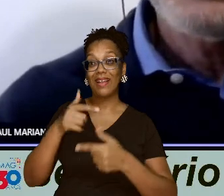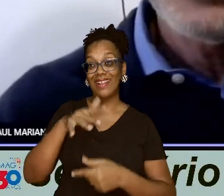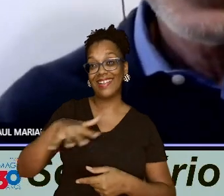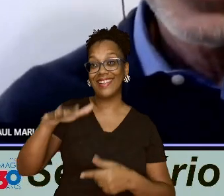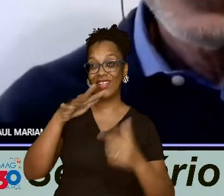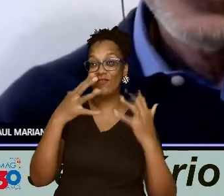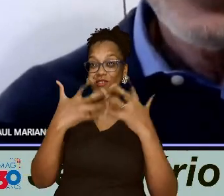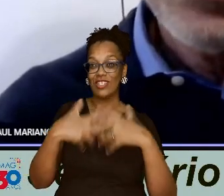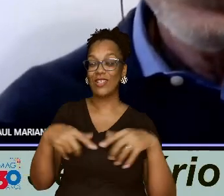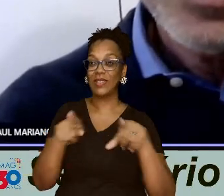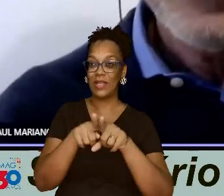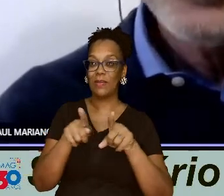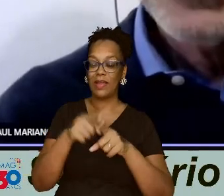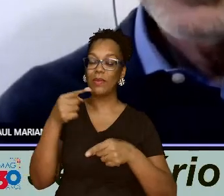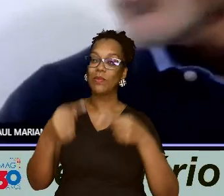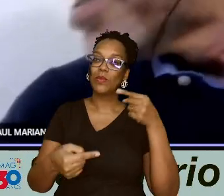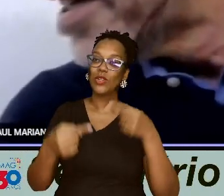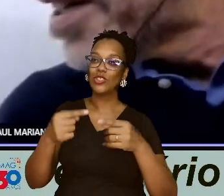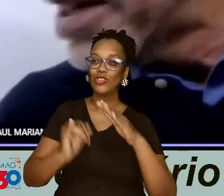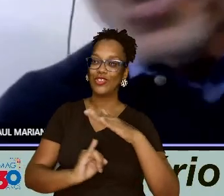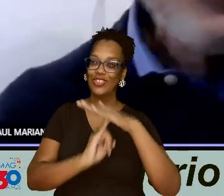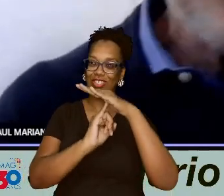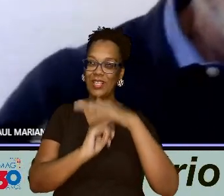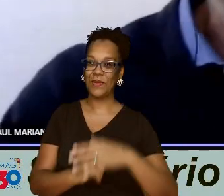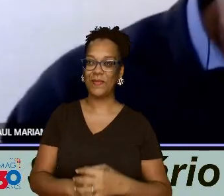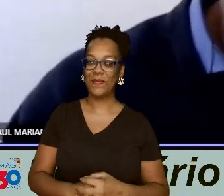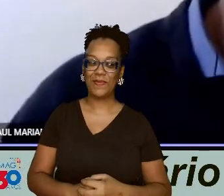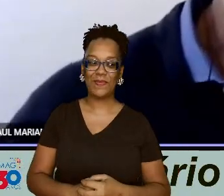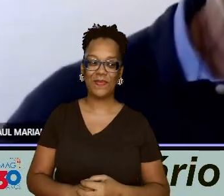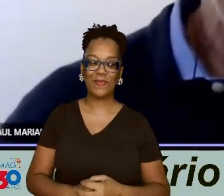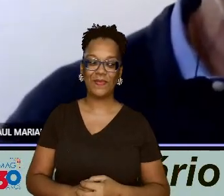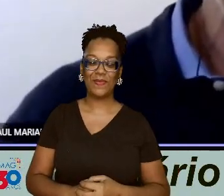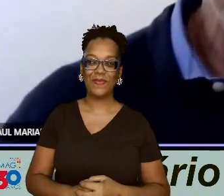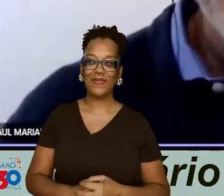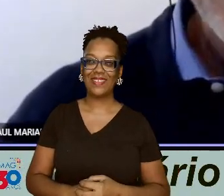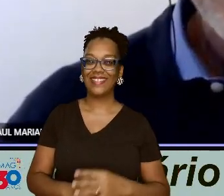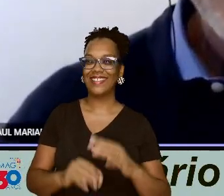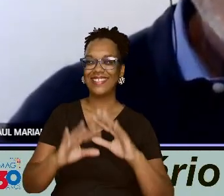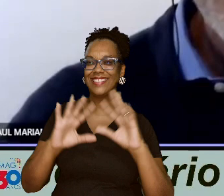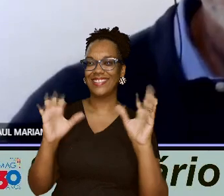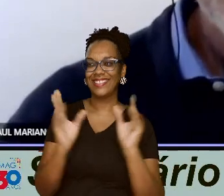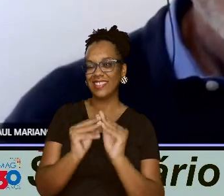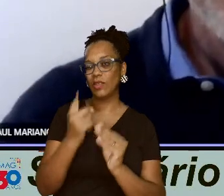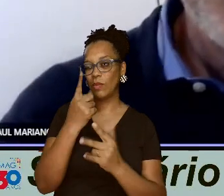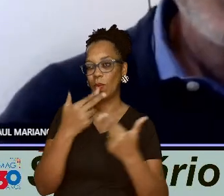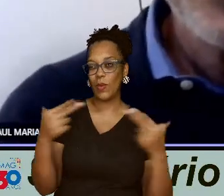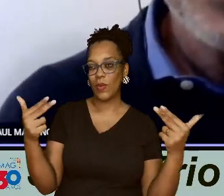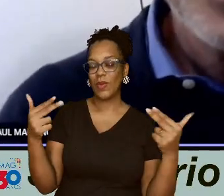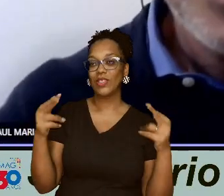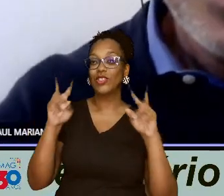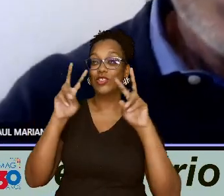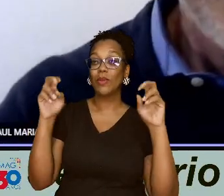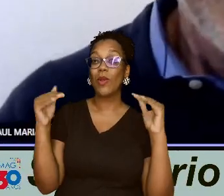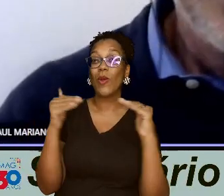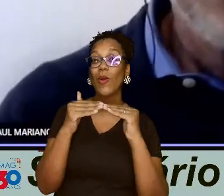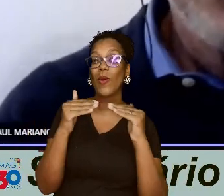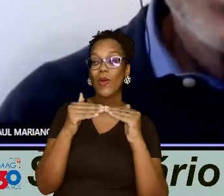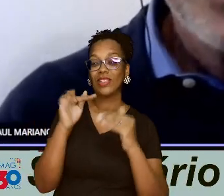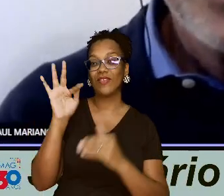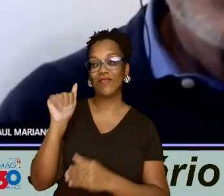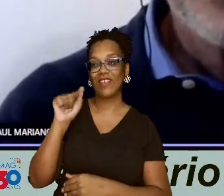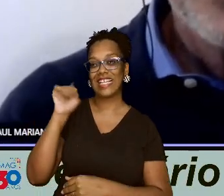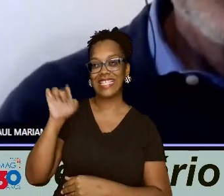também de política institucional. E só uma questão também com relação à concordância da Fazenda Pública, que